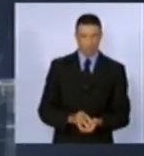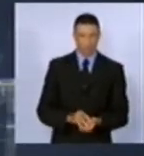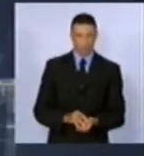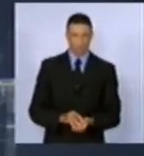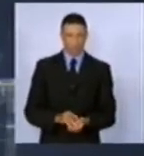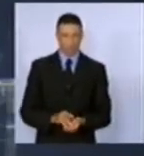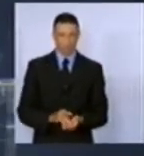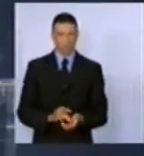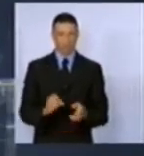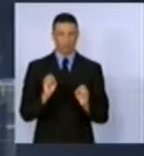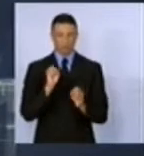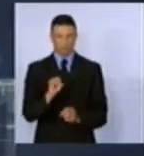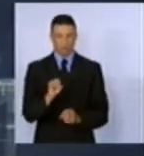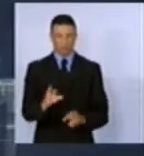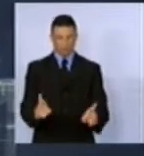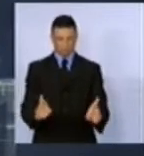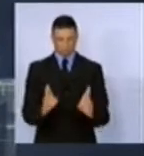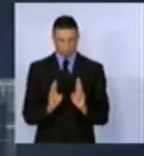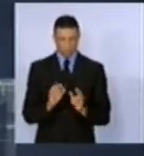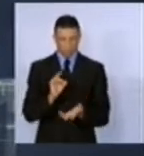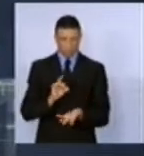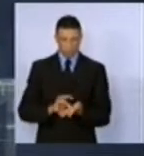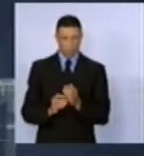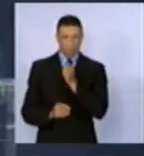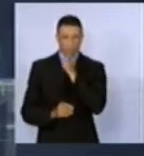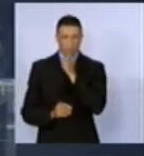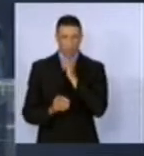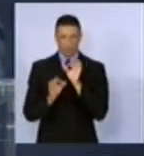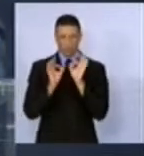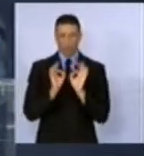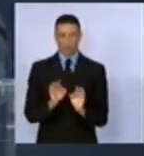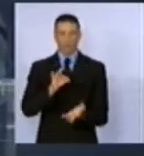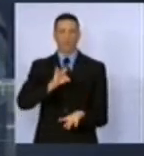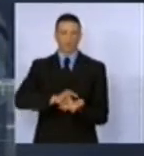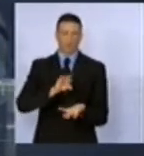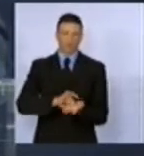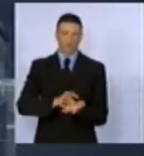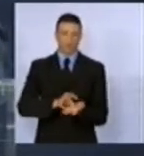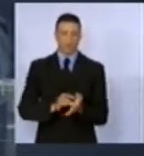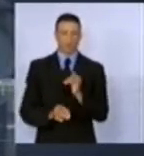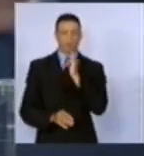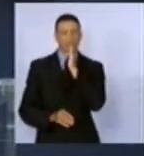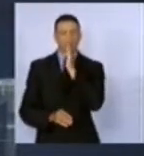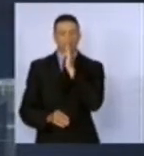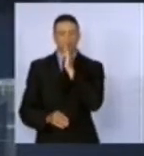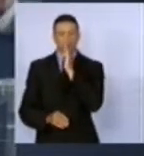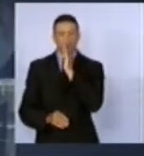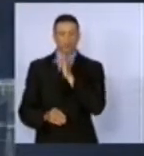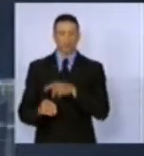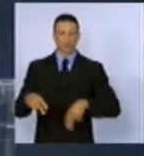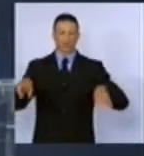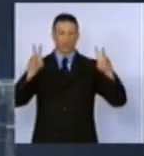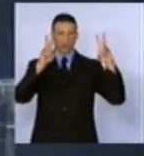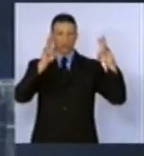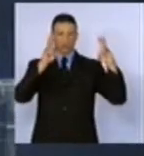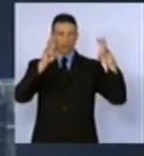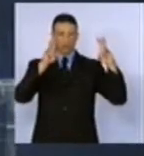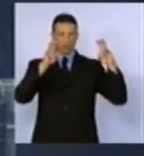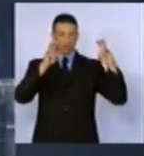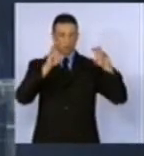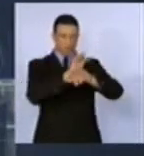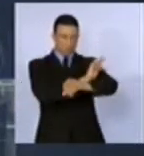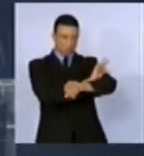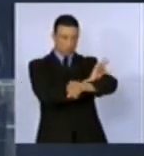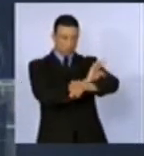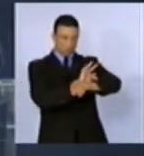é falsa nós a consideramos com o verdadeiro Só por curiosidade o Bóson de rigues aí que é o grande sucesso da